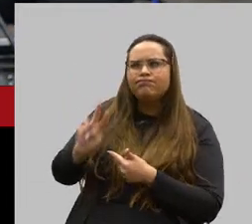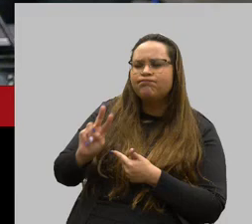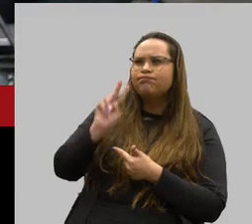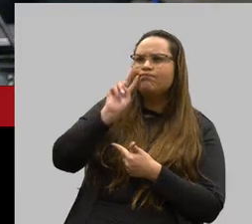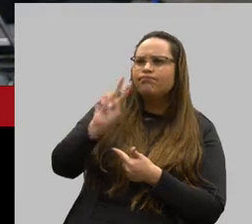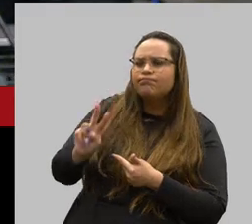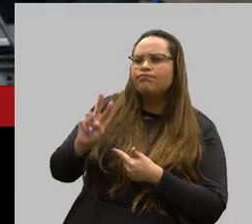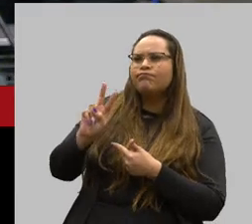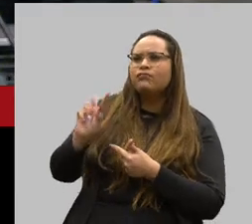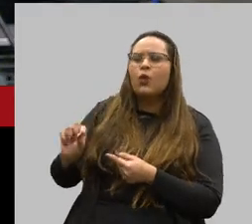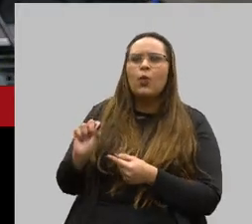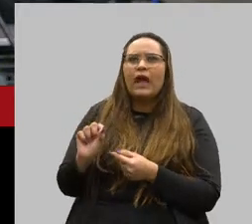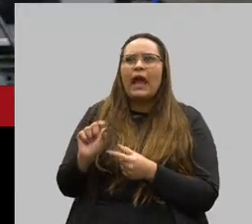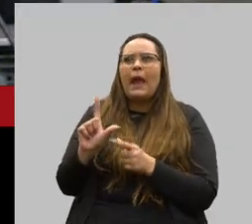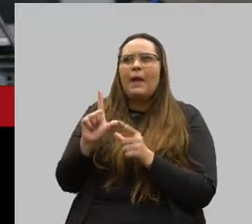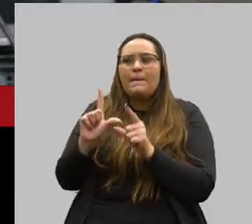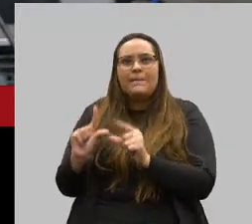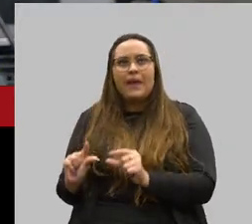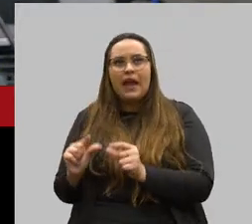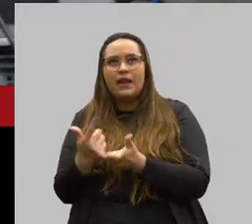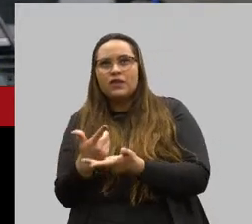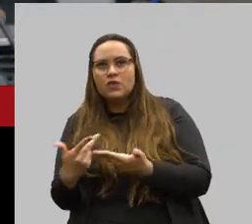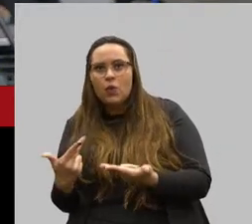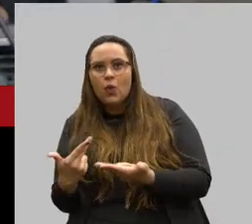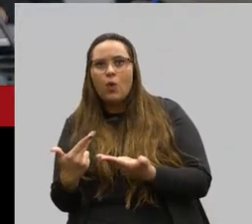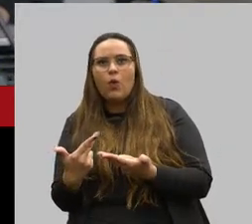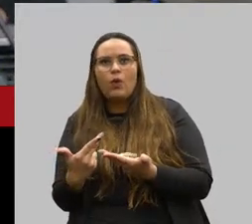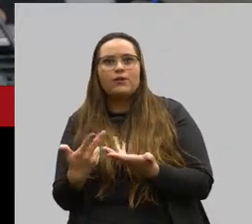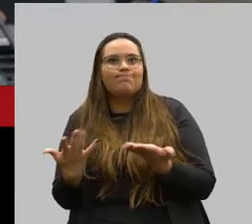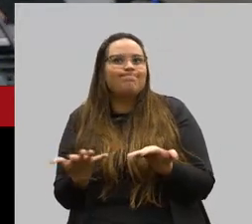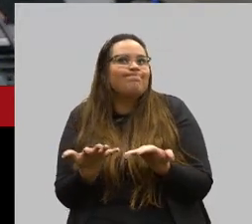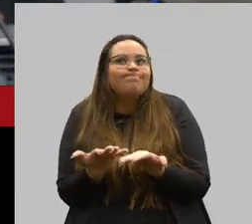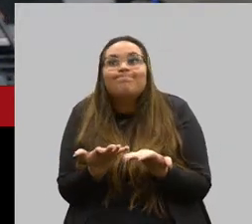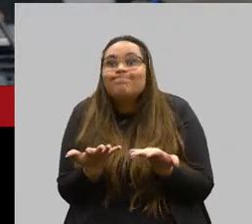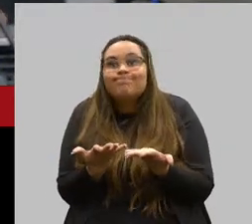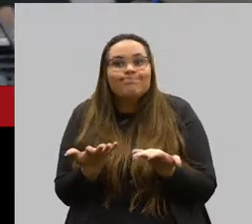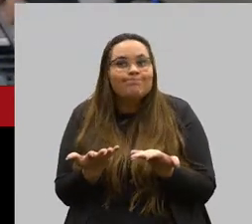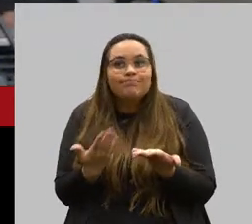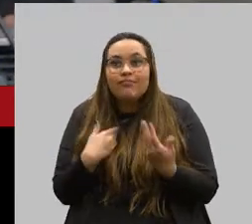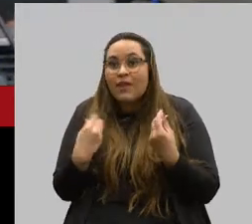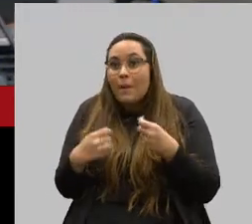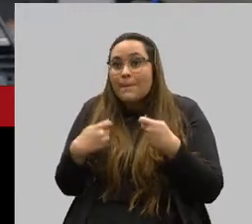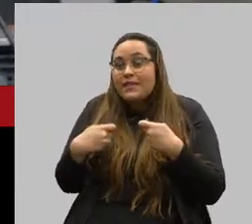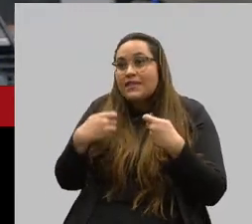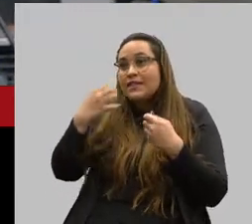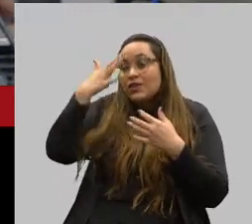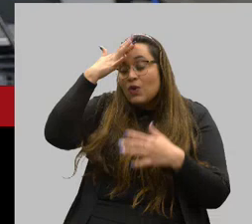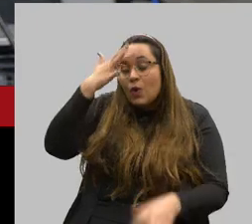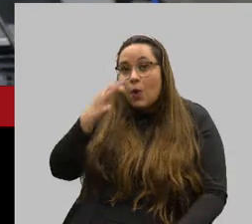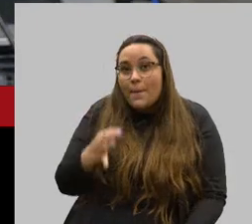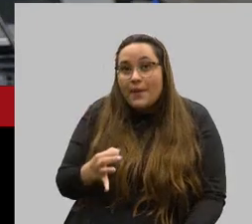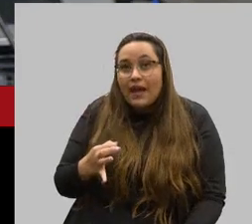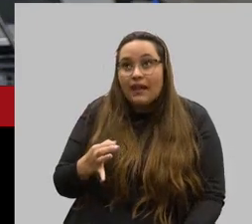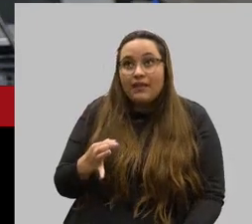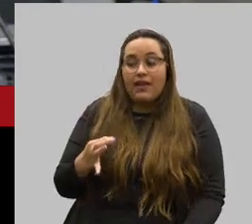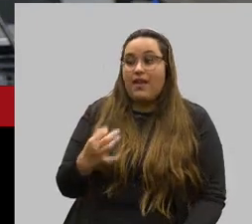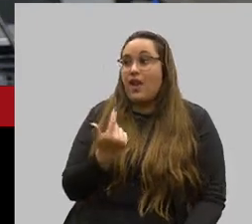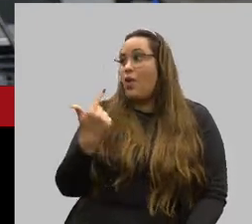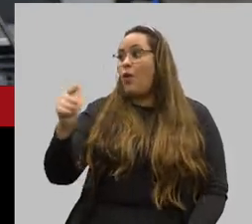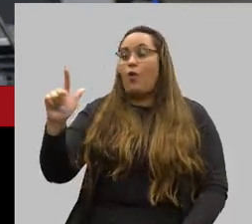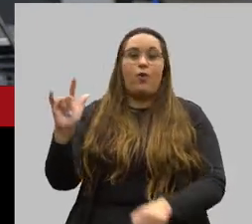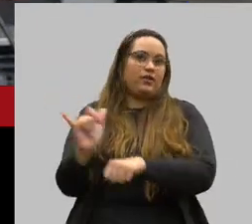acumulando derrotas aqui né eu preciso compreender que às vezes é preciso uma outra